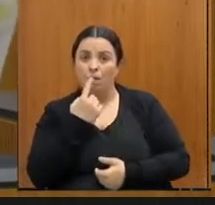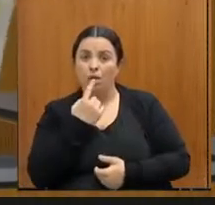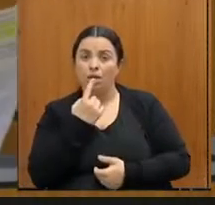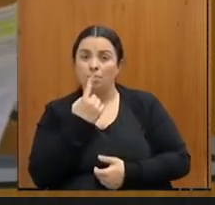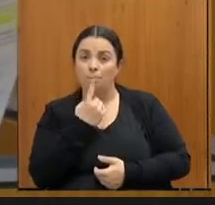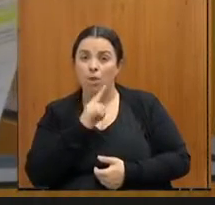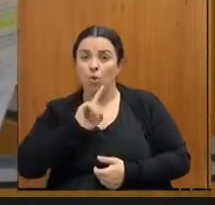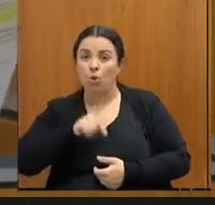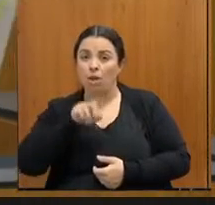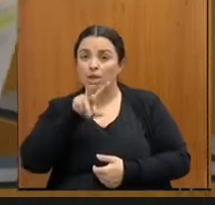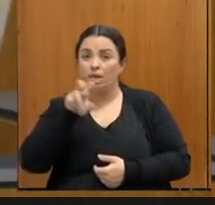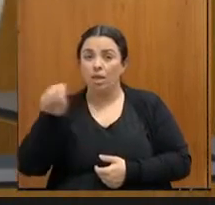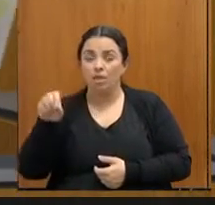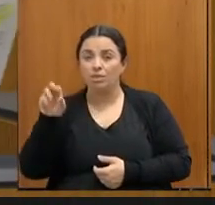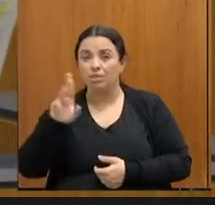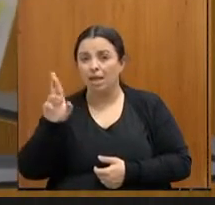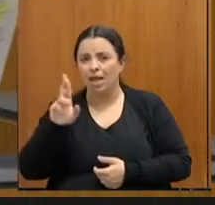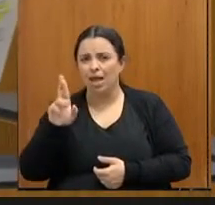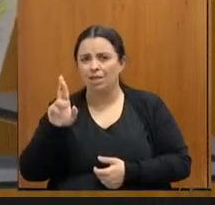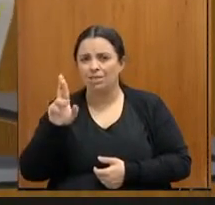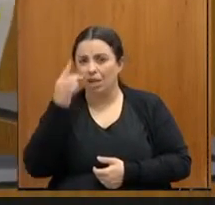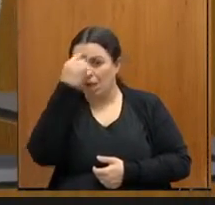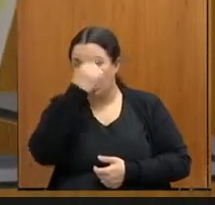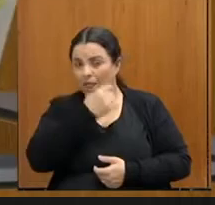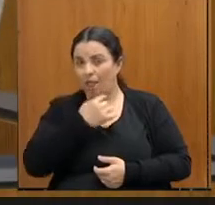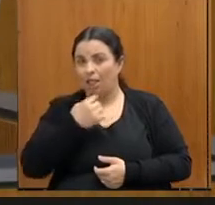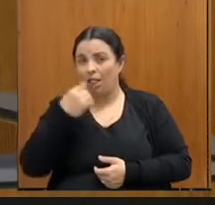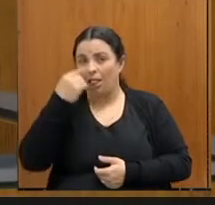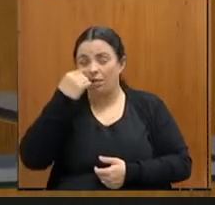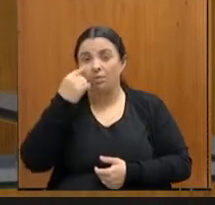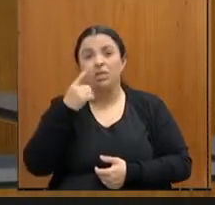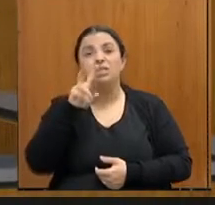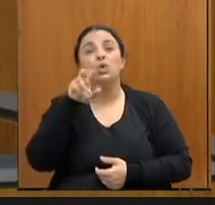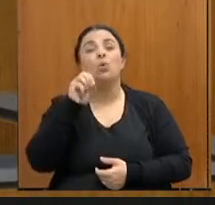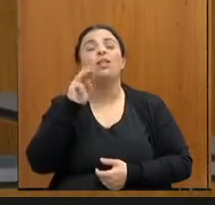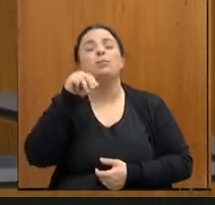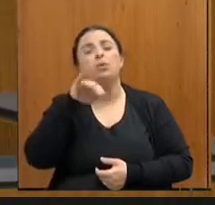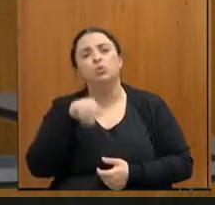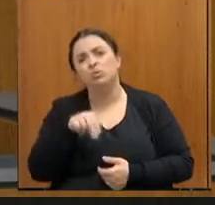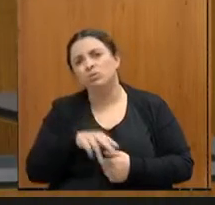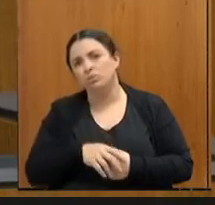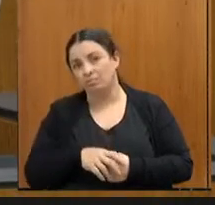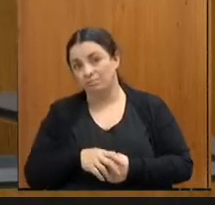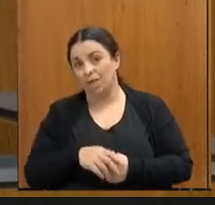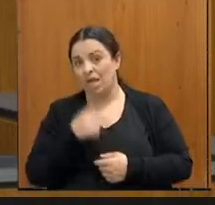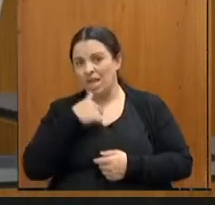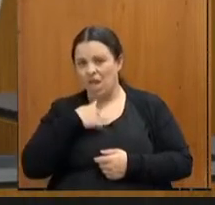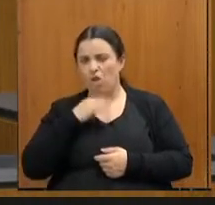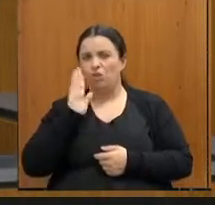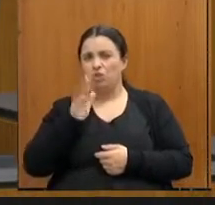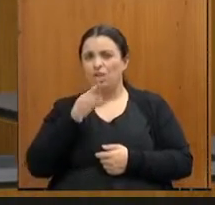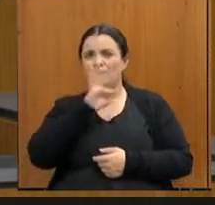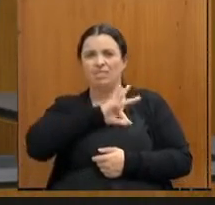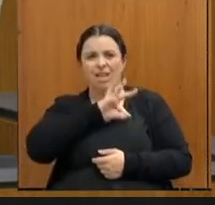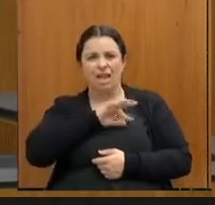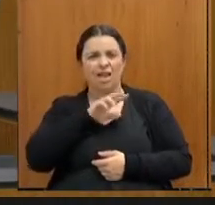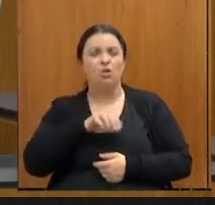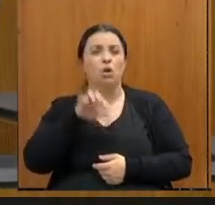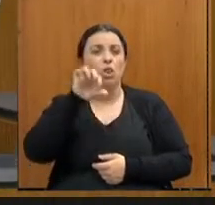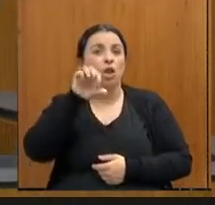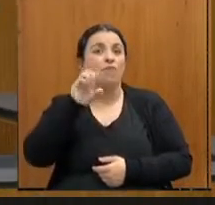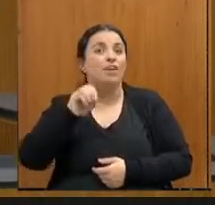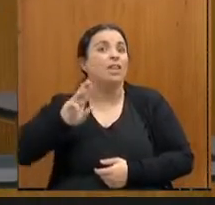por 50 minutos se eu ganho quase 100 mil reais eu não tenho a condição de saber o processo